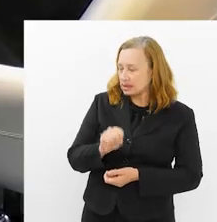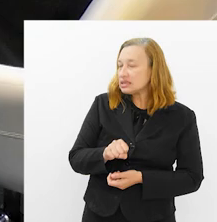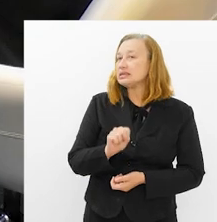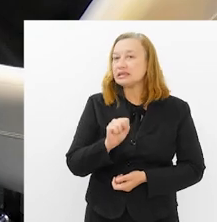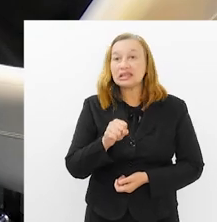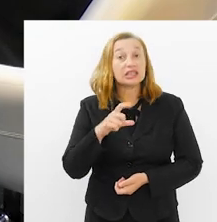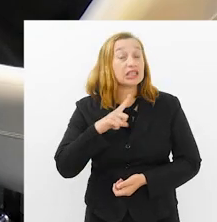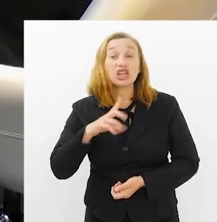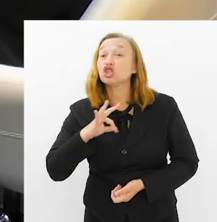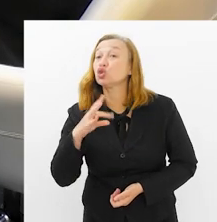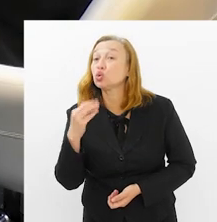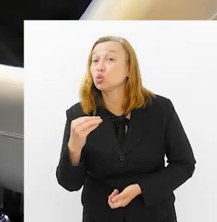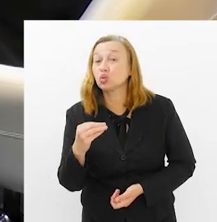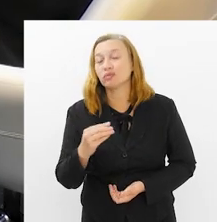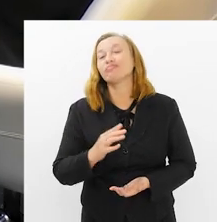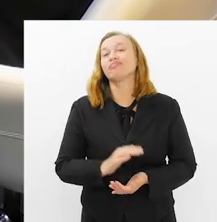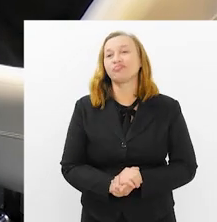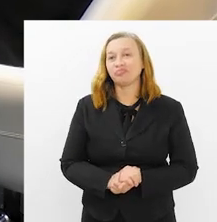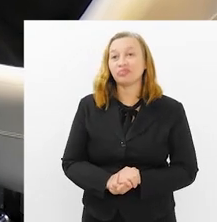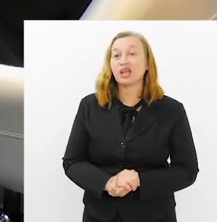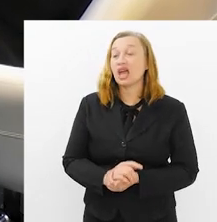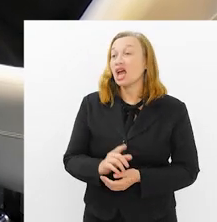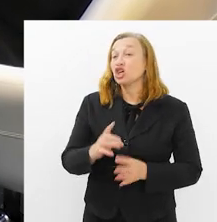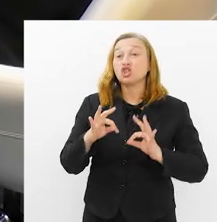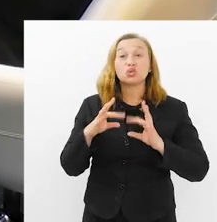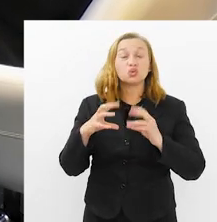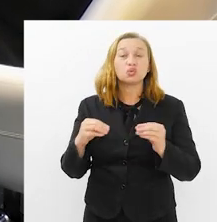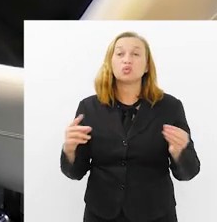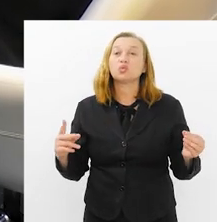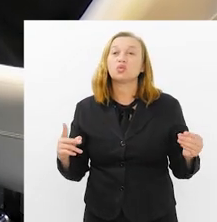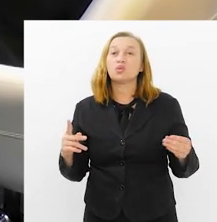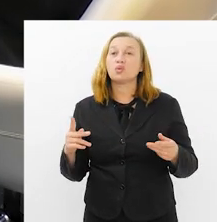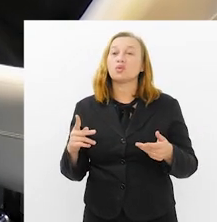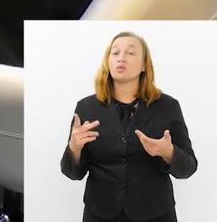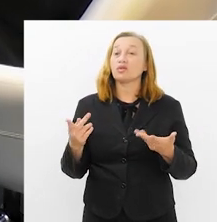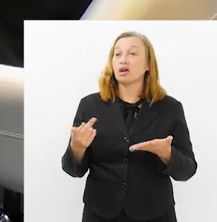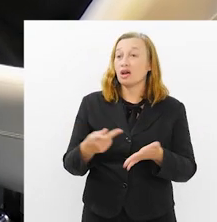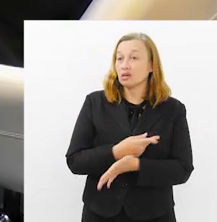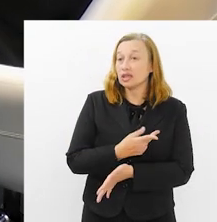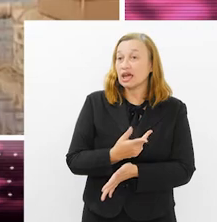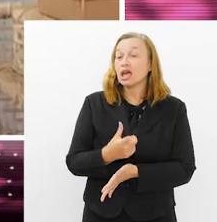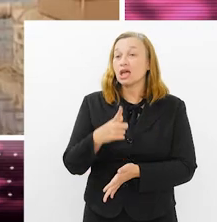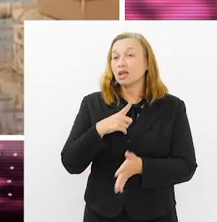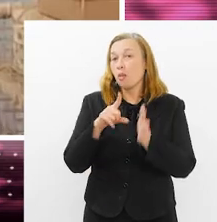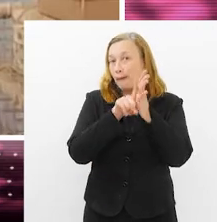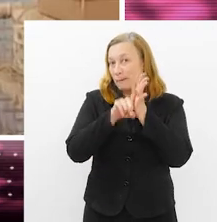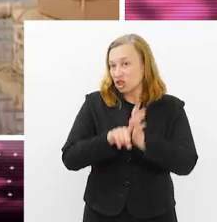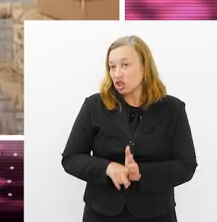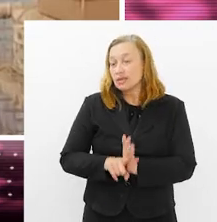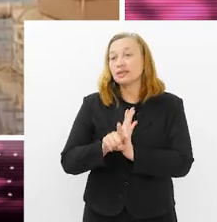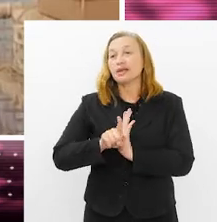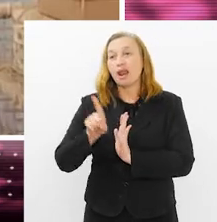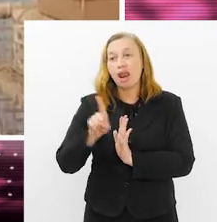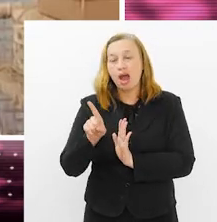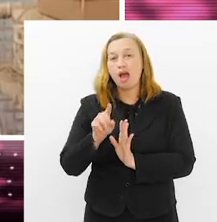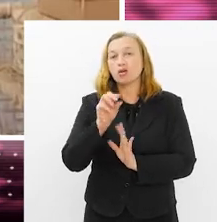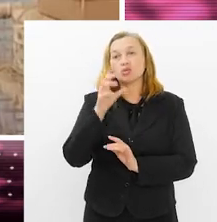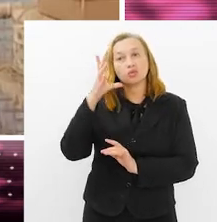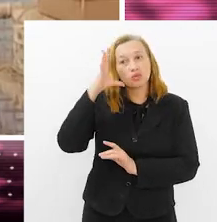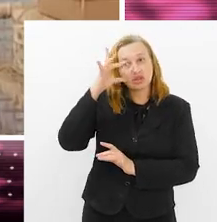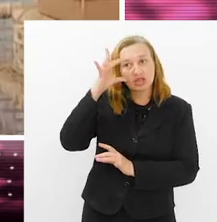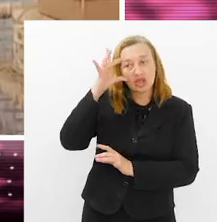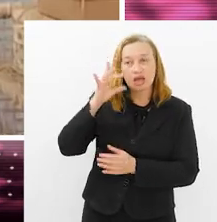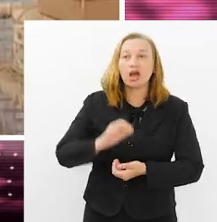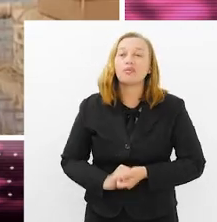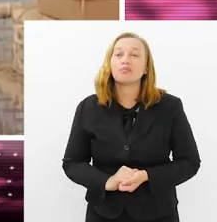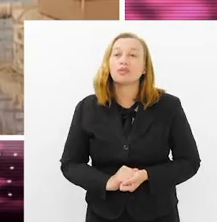Sim, tem de tudo, né? Lá aparece de tudo. E eu tenho uma pesquisa permanente também no Instagram,